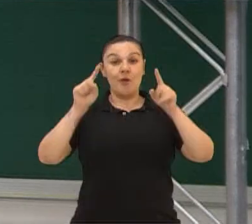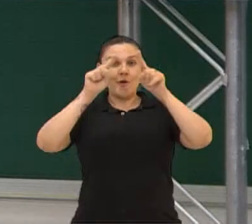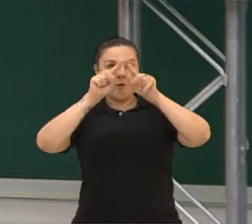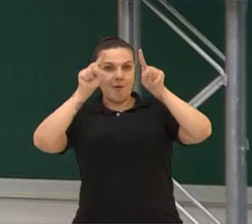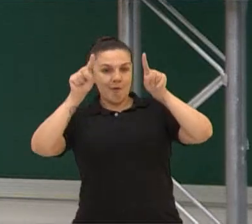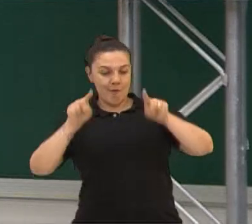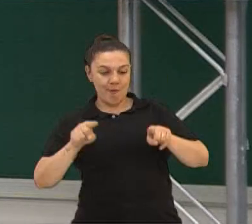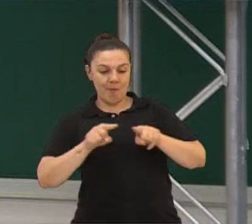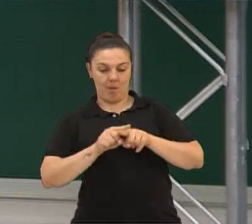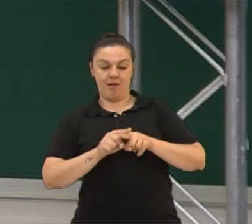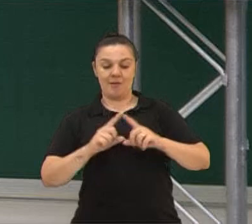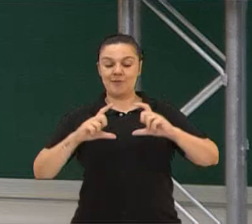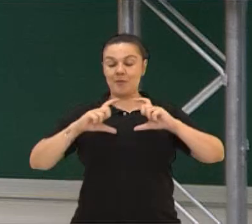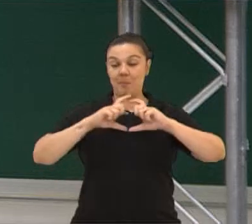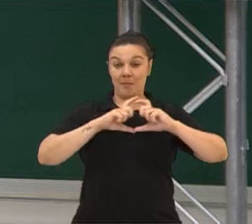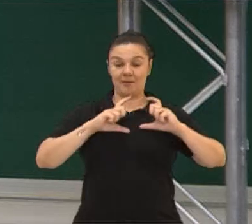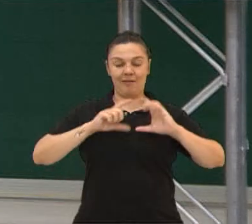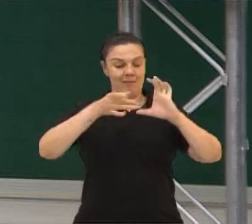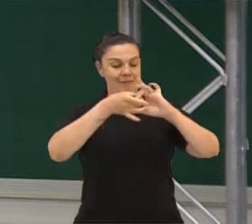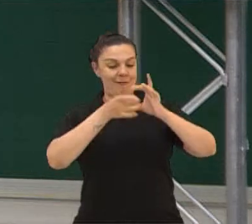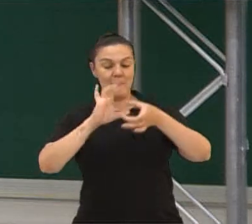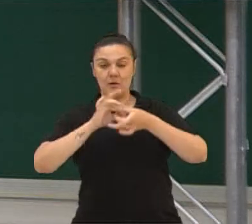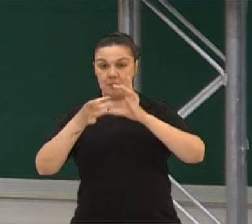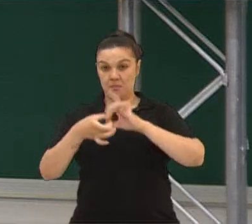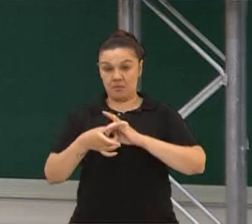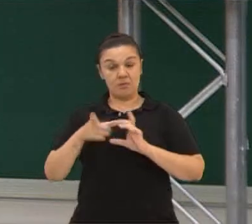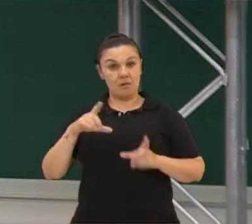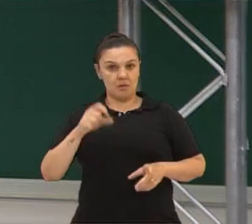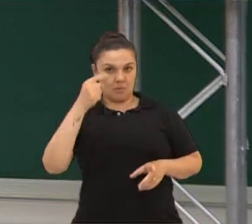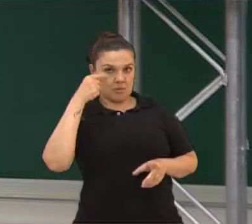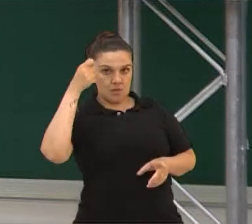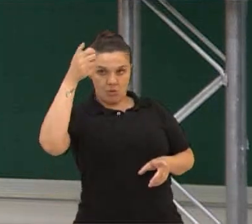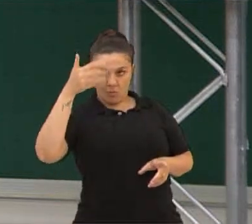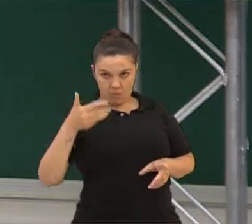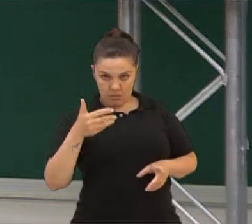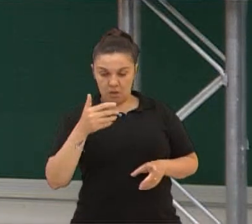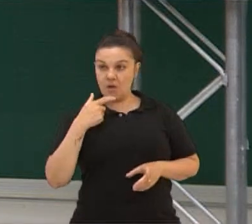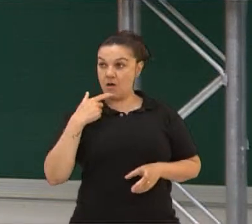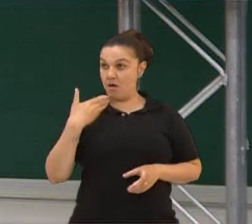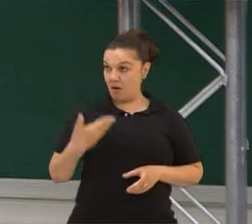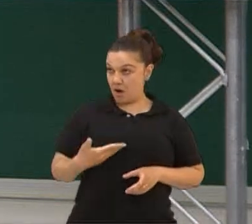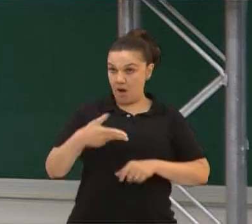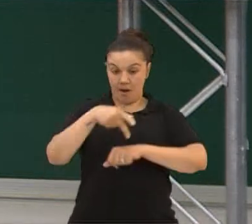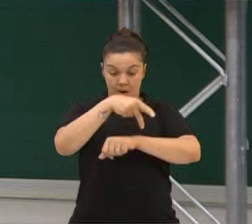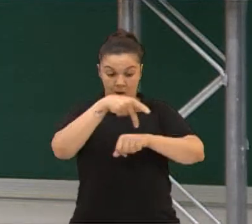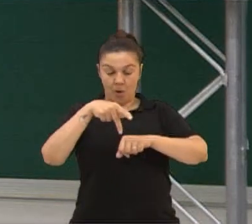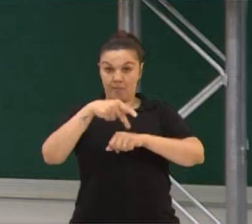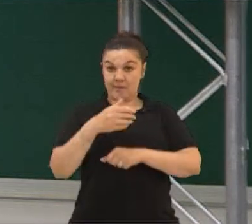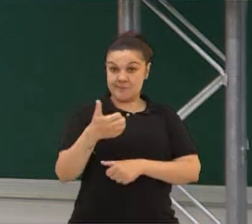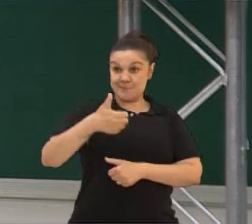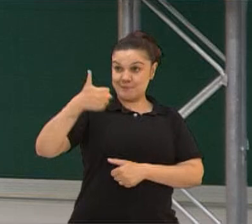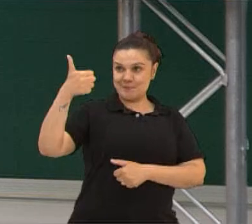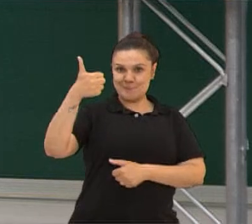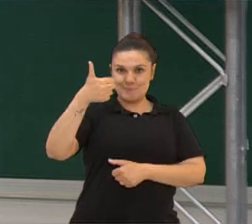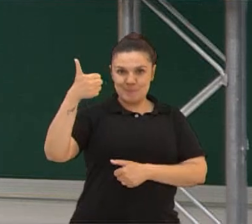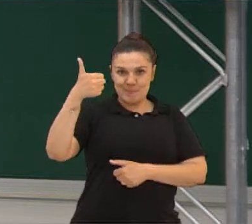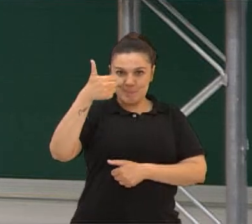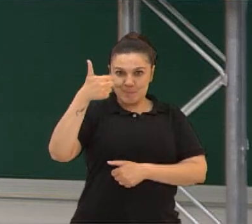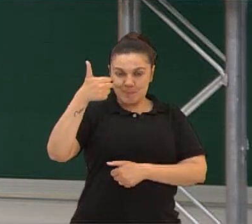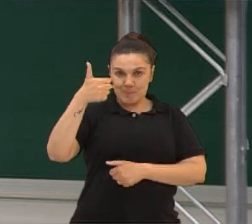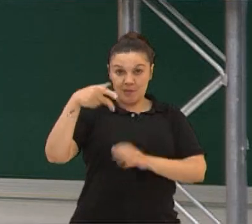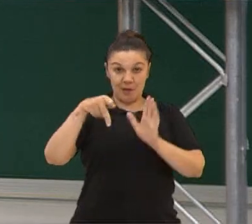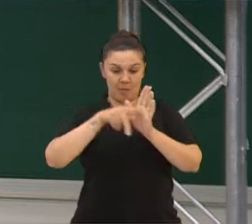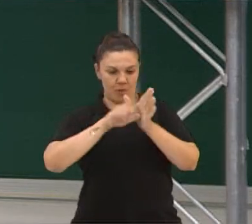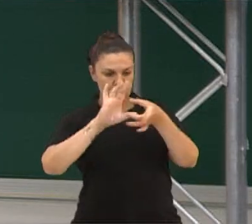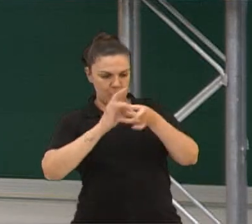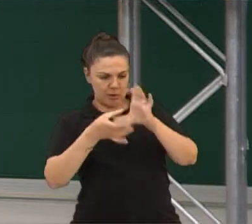de medalhas dos Jogos Olímpicos, né? Tinha um significado muito grande. O país que liderava o quadro de medalhas nos